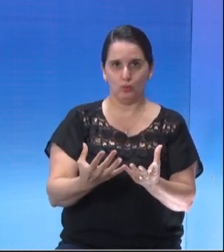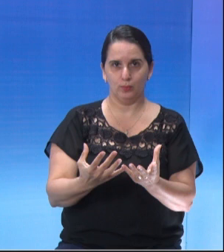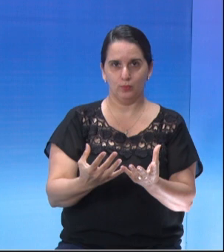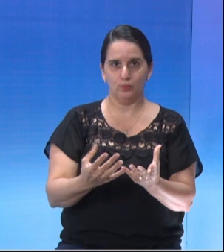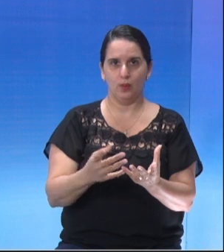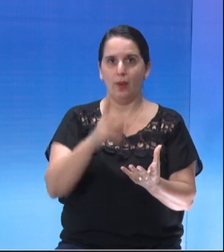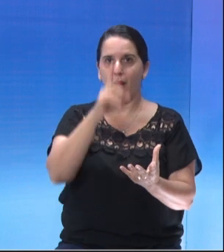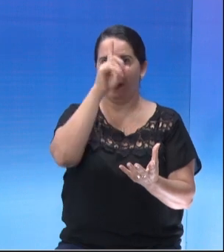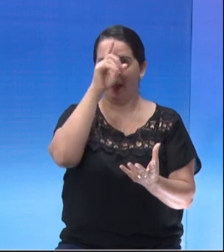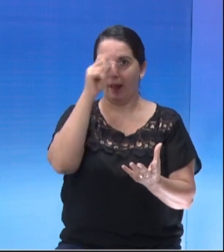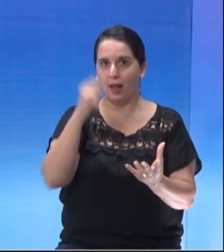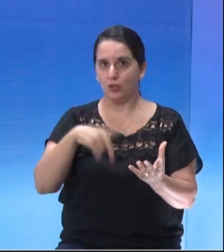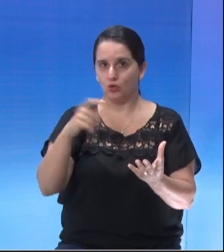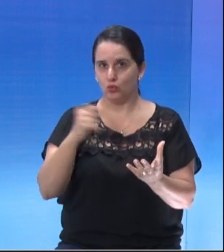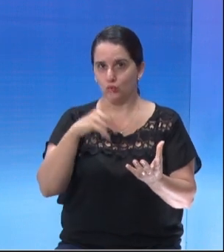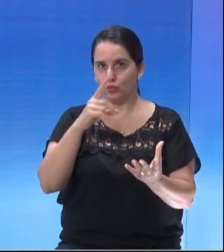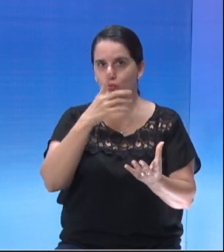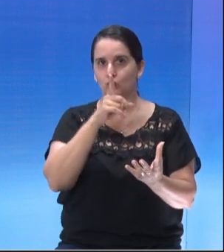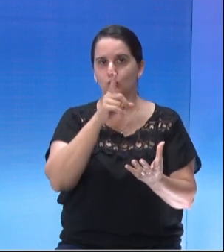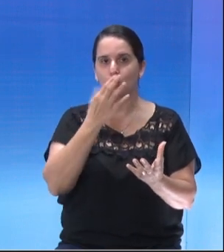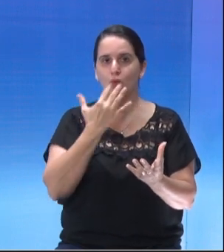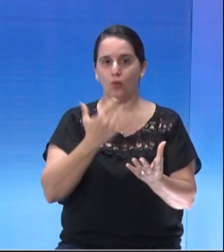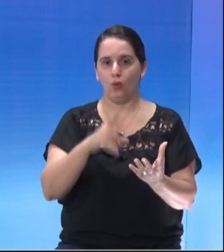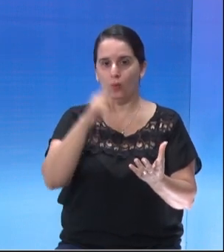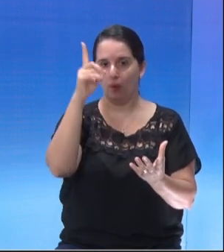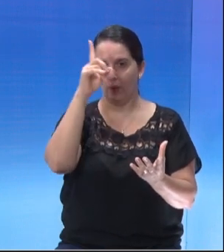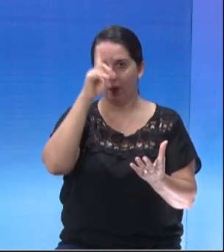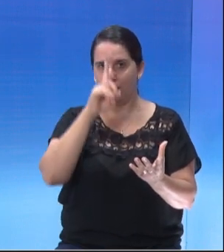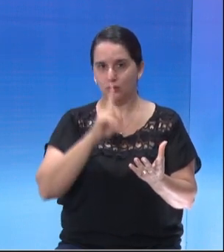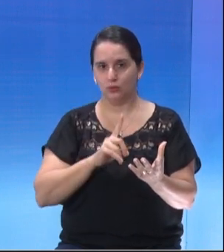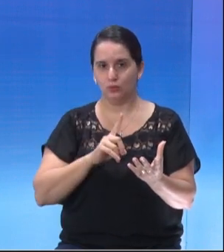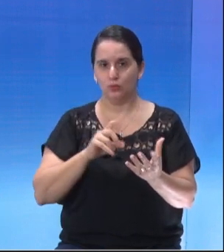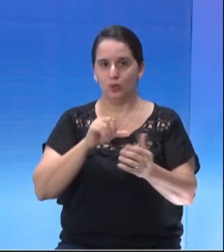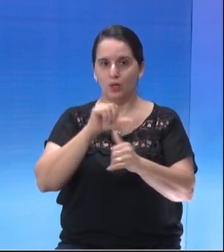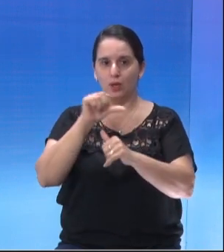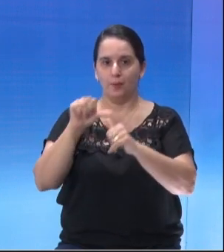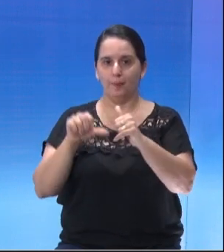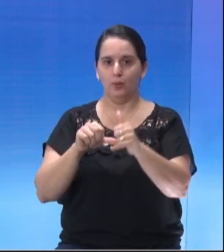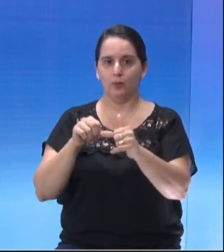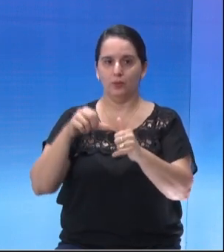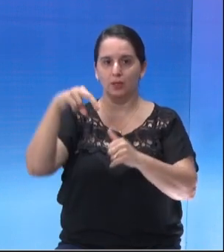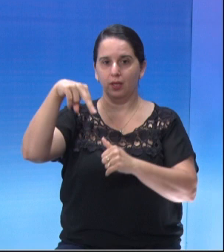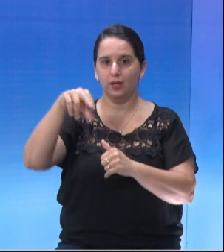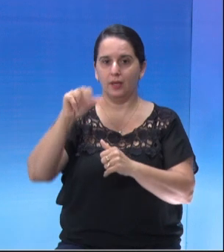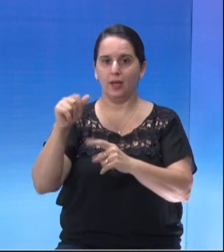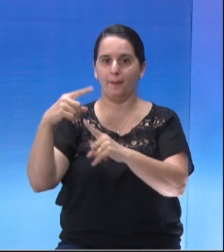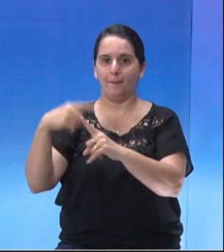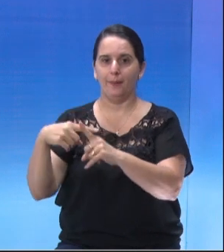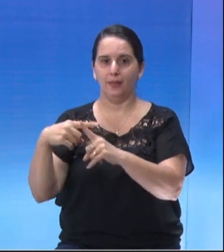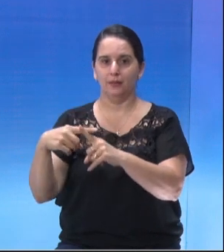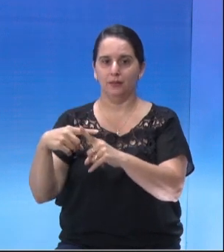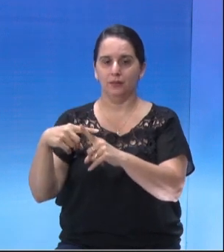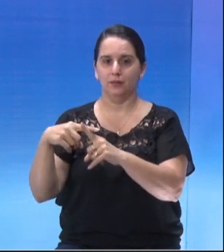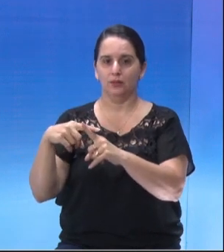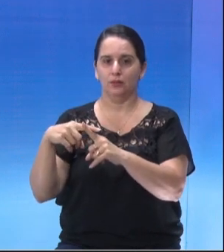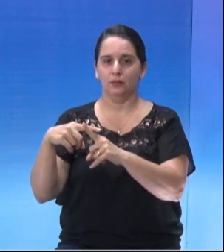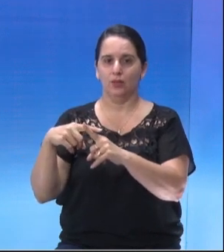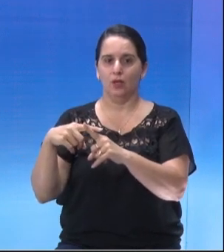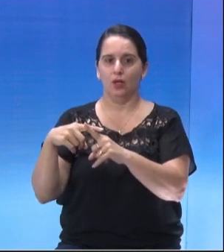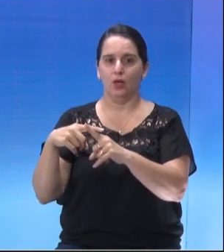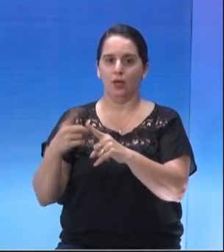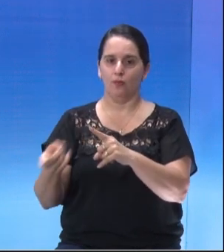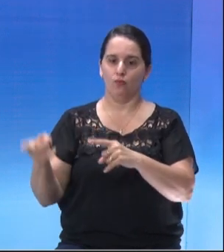está emitindo coloração azul, ele passa para o seu estado excitado. E ao retornar para o seu